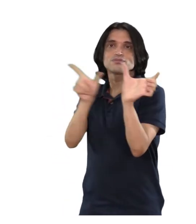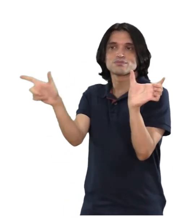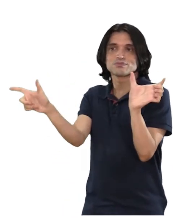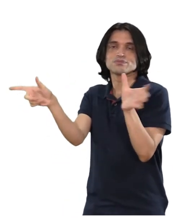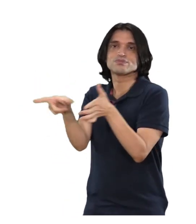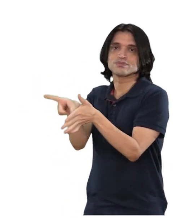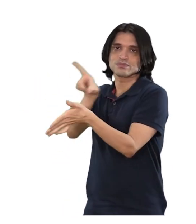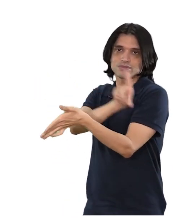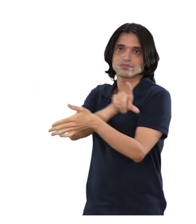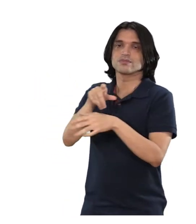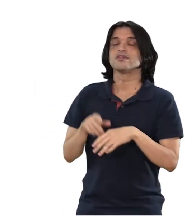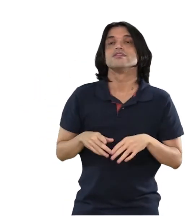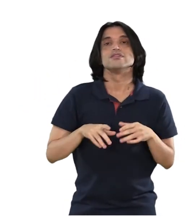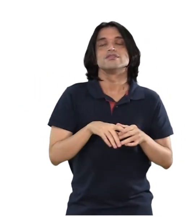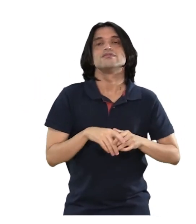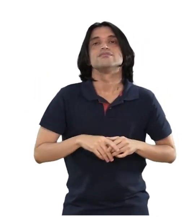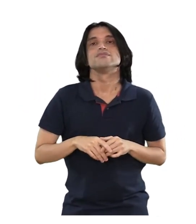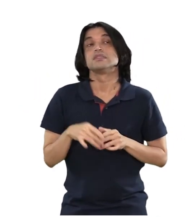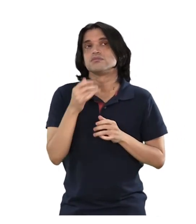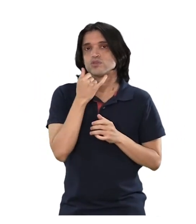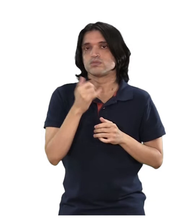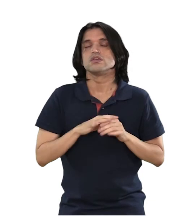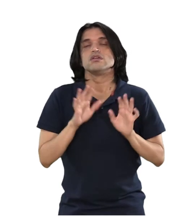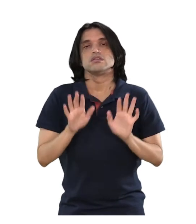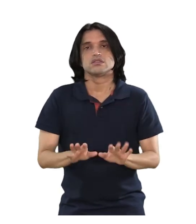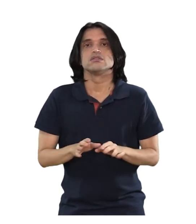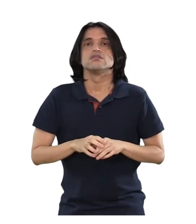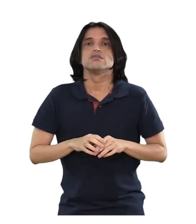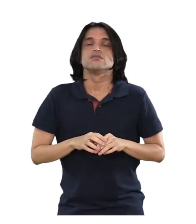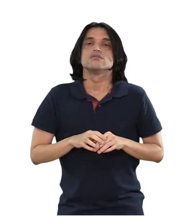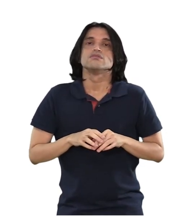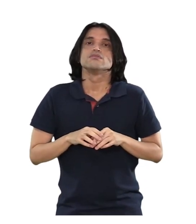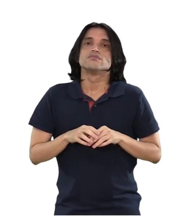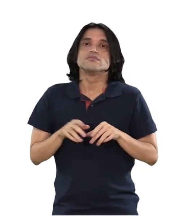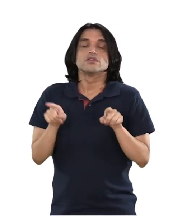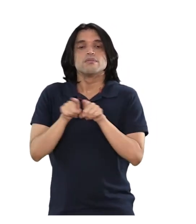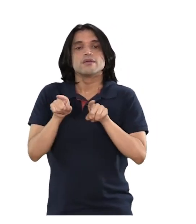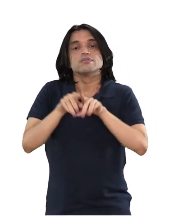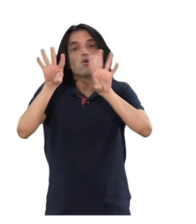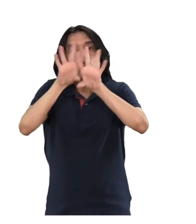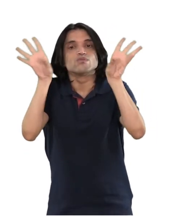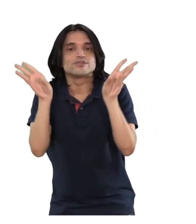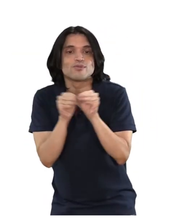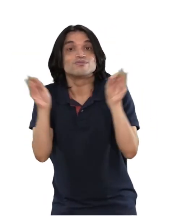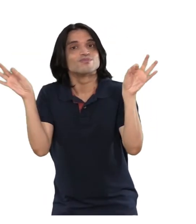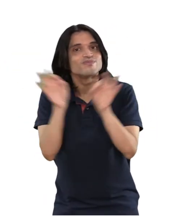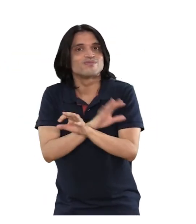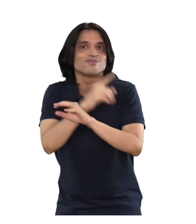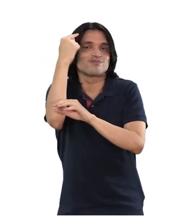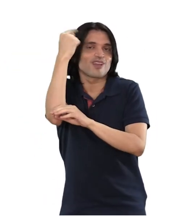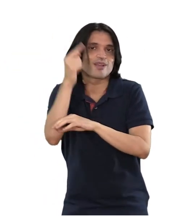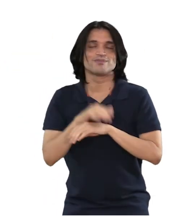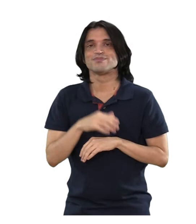introduzem o sentido de fechamento de uma ideia. Exemplo: encontrei, pois Alexandre estava